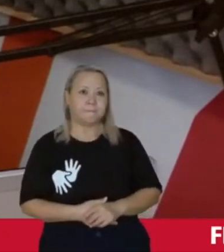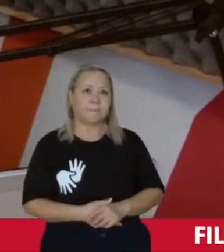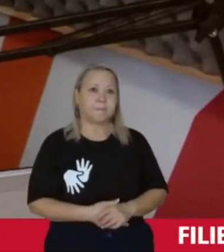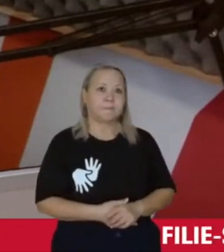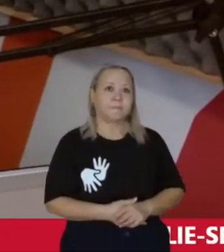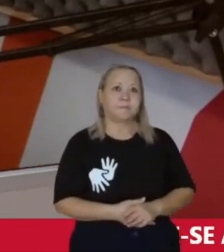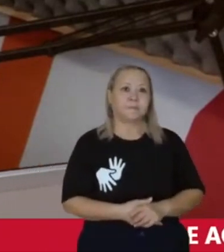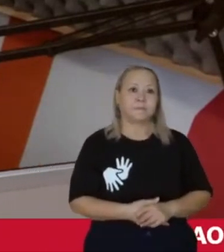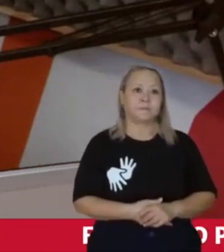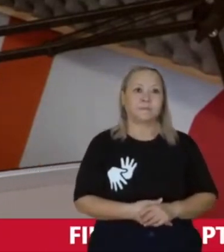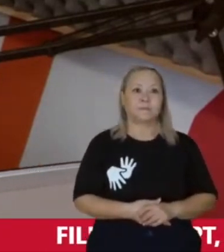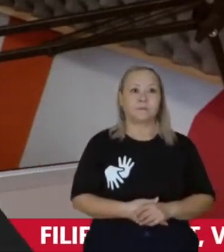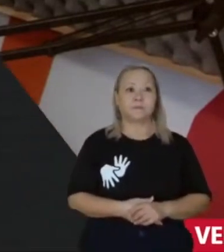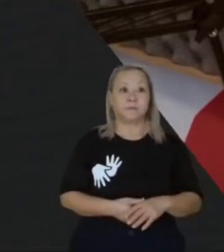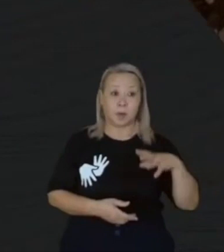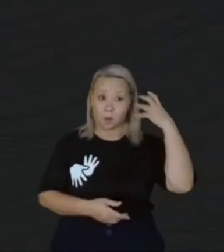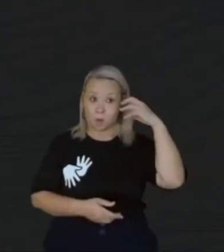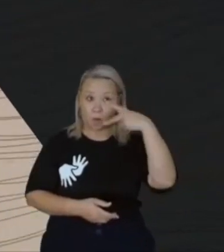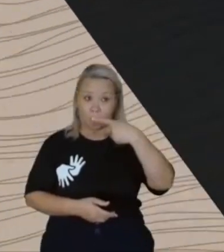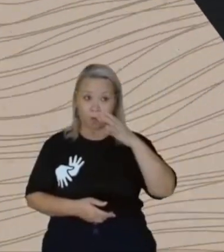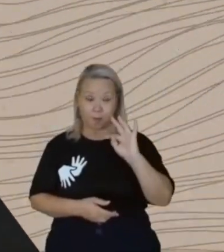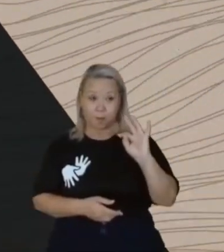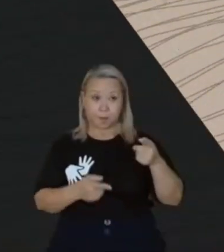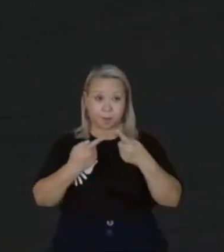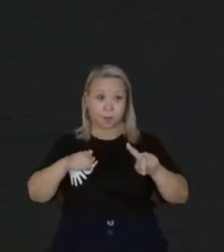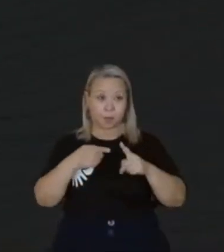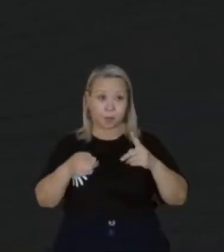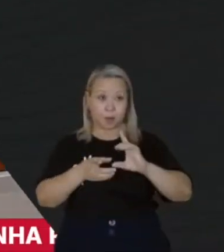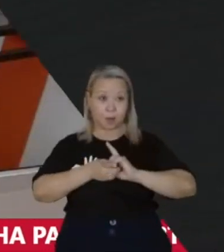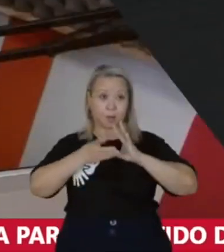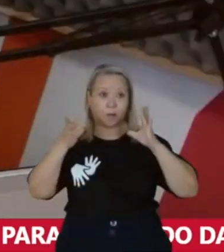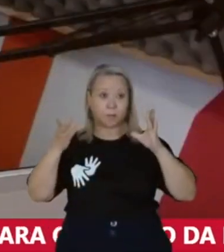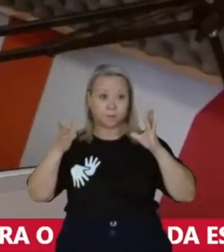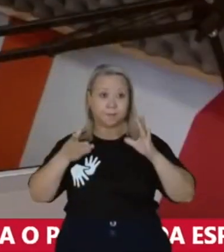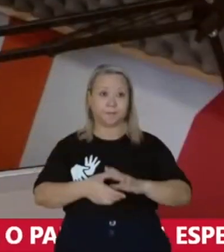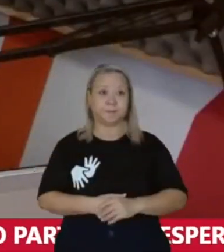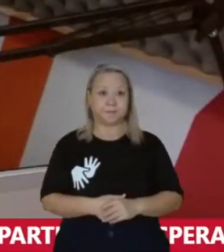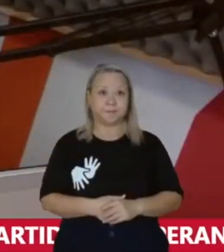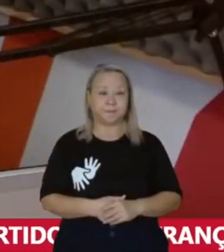Rádio PT, aqui toca democracia.